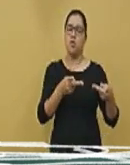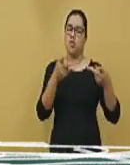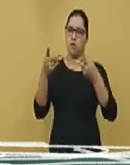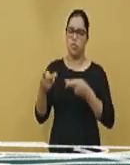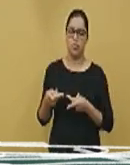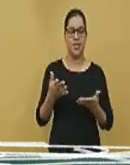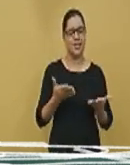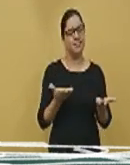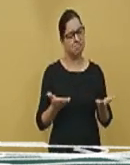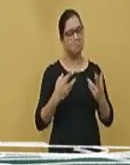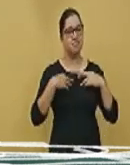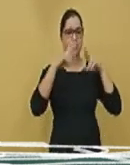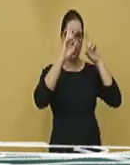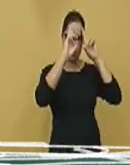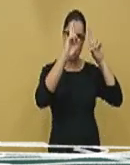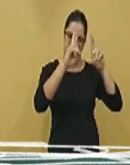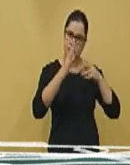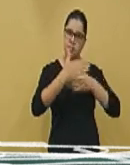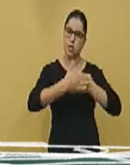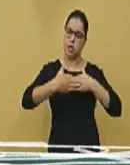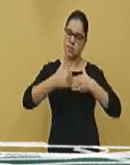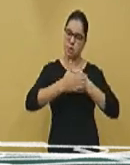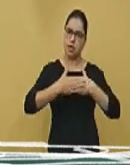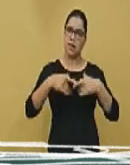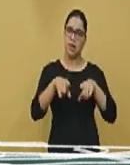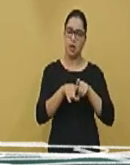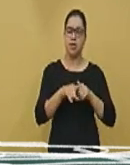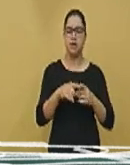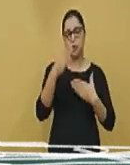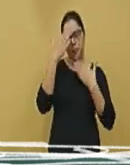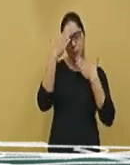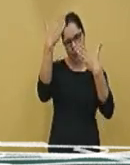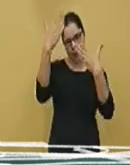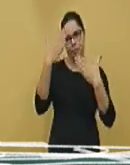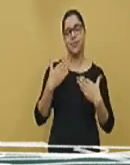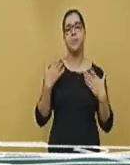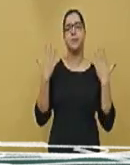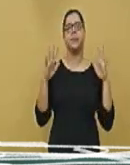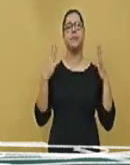recebê-los com respeito e com carinho e com gratidão. Obrigado.